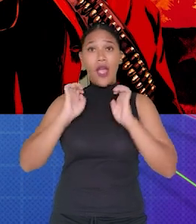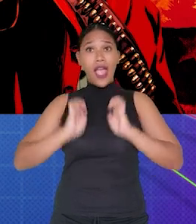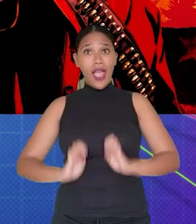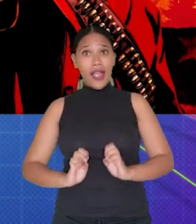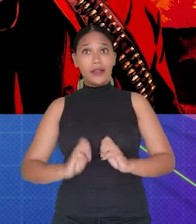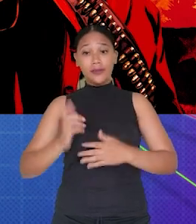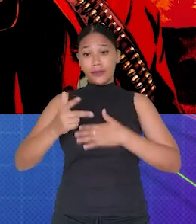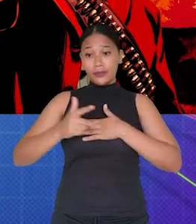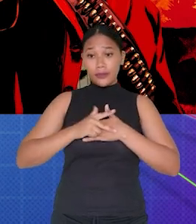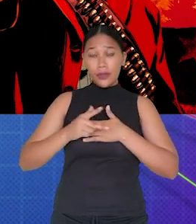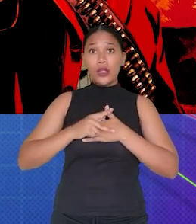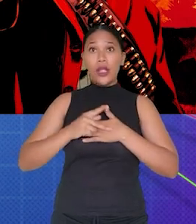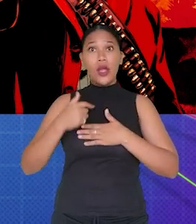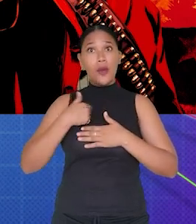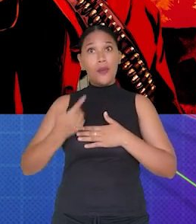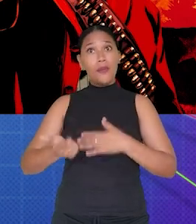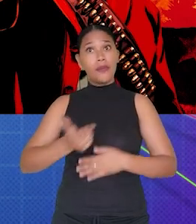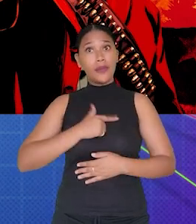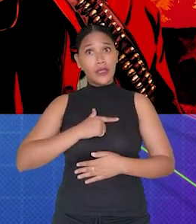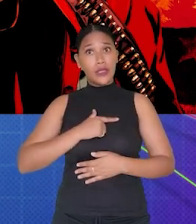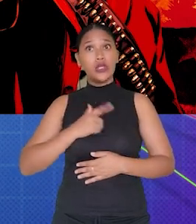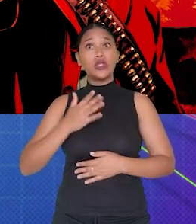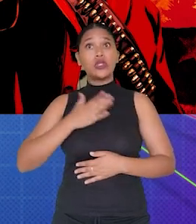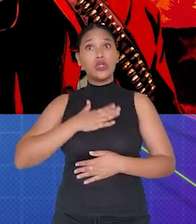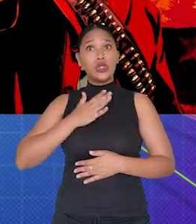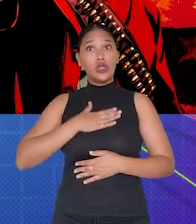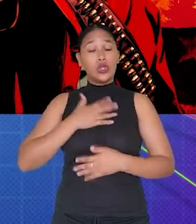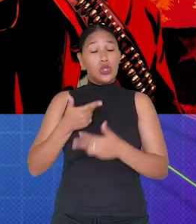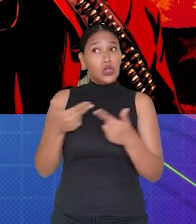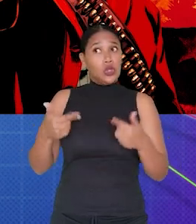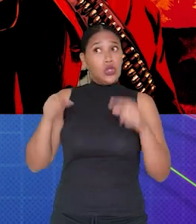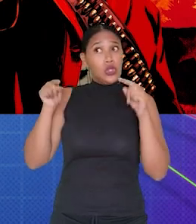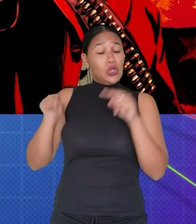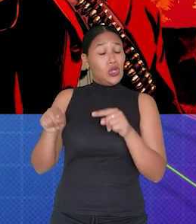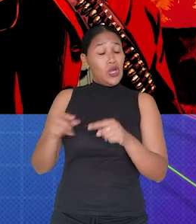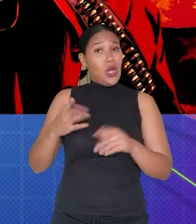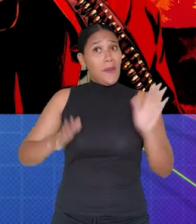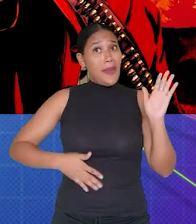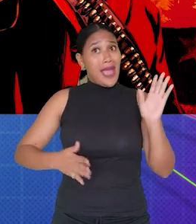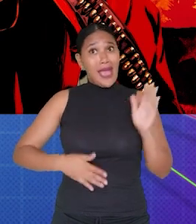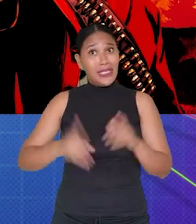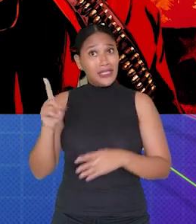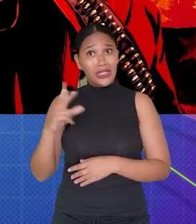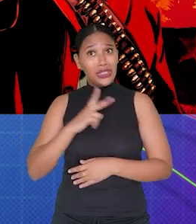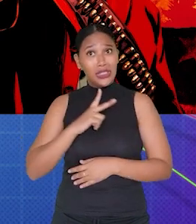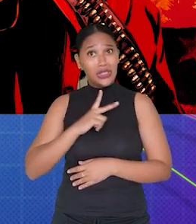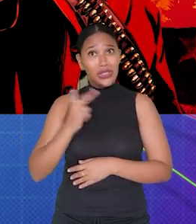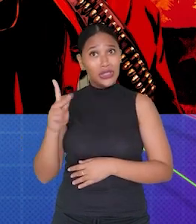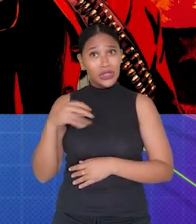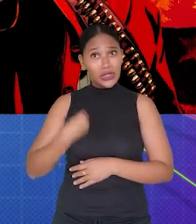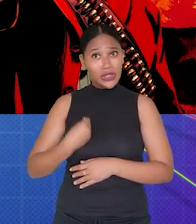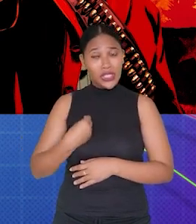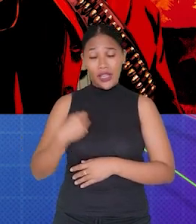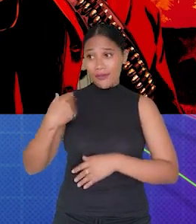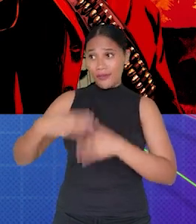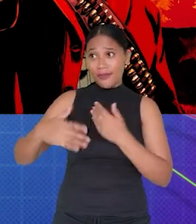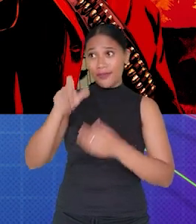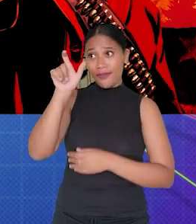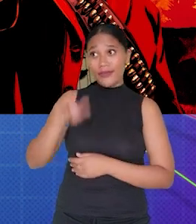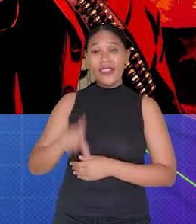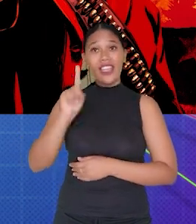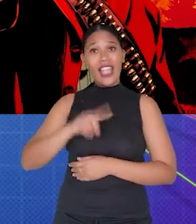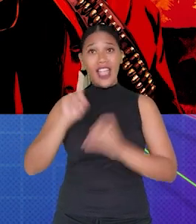pessoais que mudam toda a sua perspectiva sobre o mundo e o que faz questionar sua vida como bandido. A jornada de Arthur é